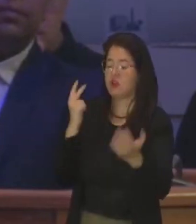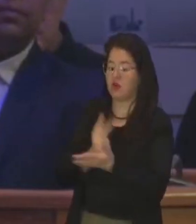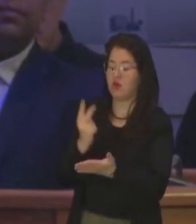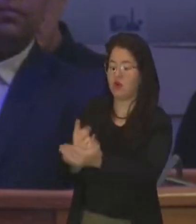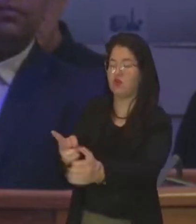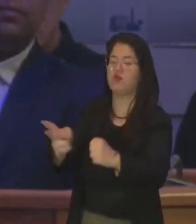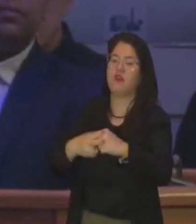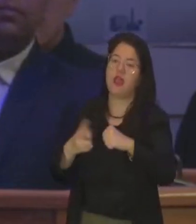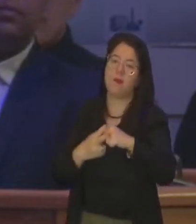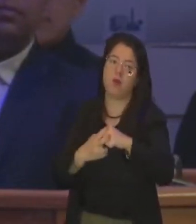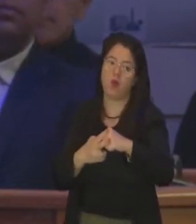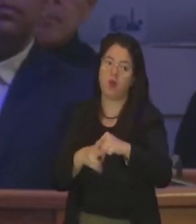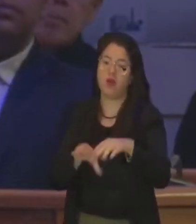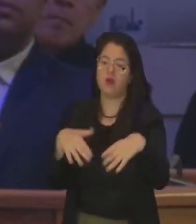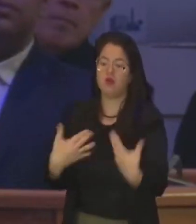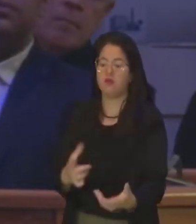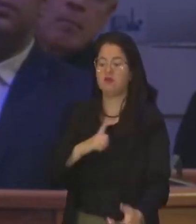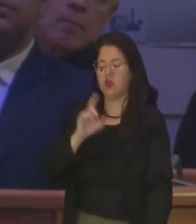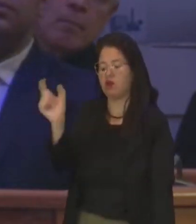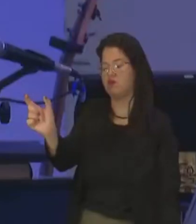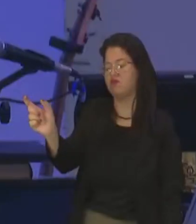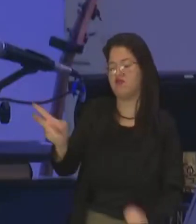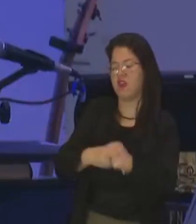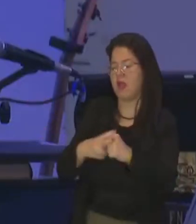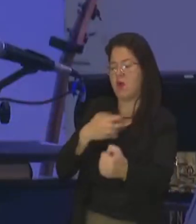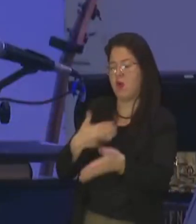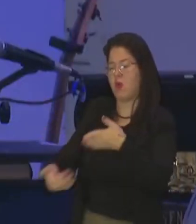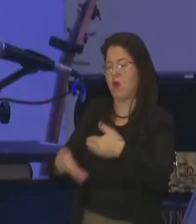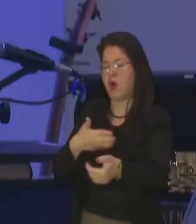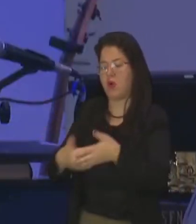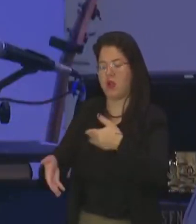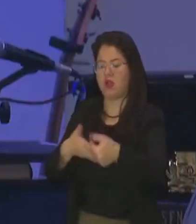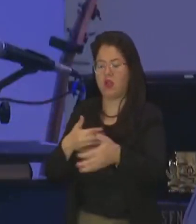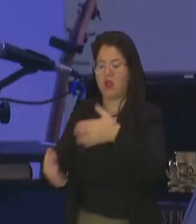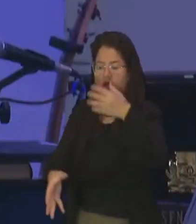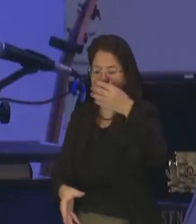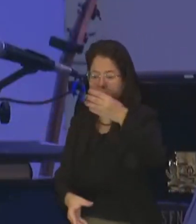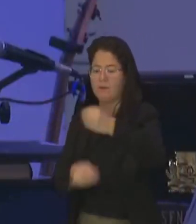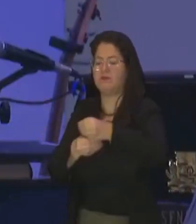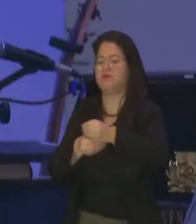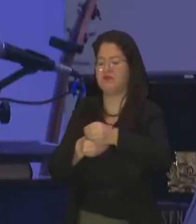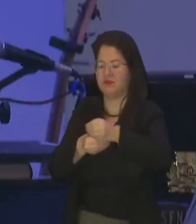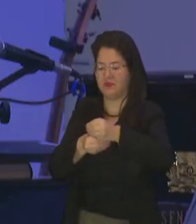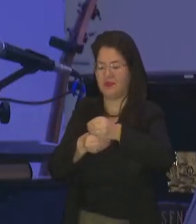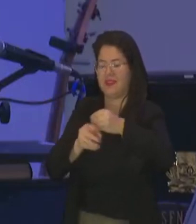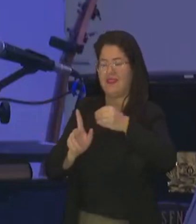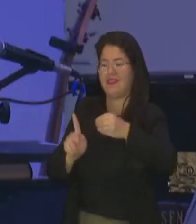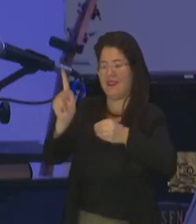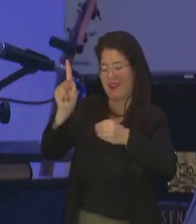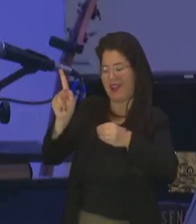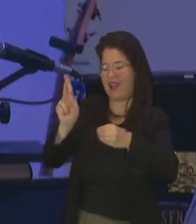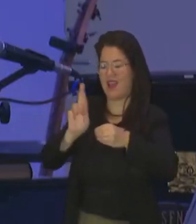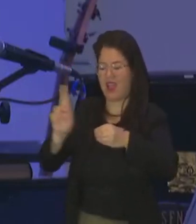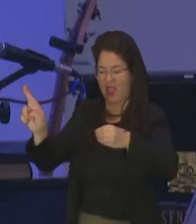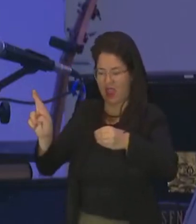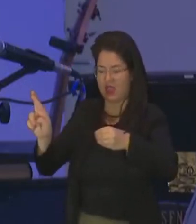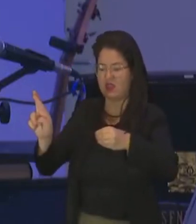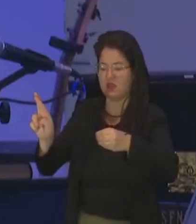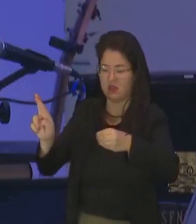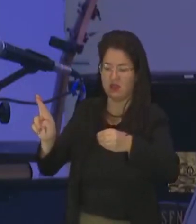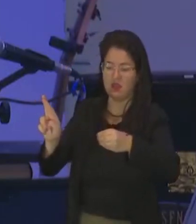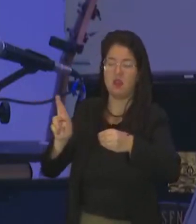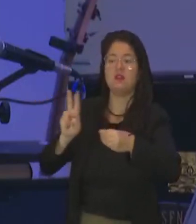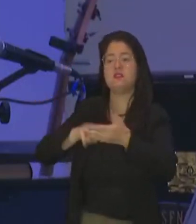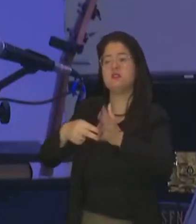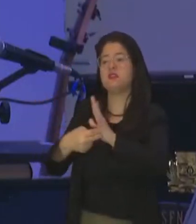verbos. Então, pegue um verbo qualquer, acrescente um prefixo KR antes, e você